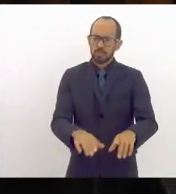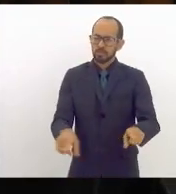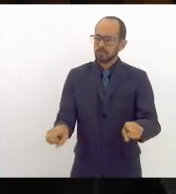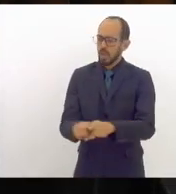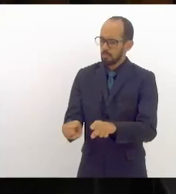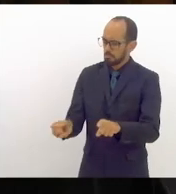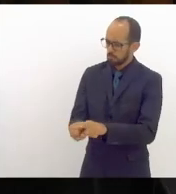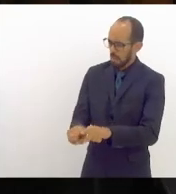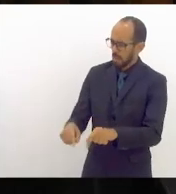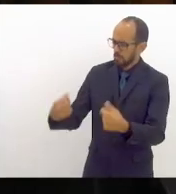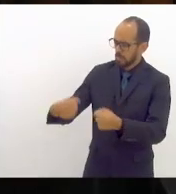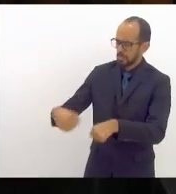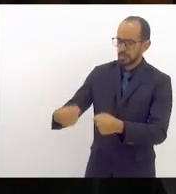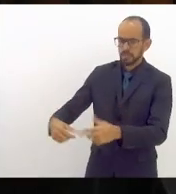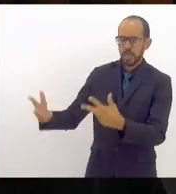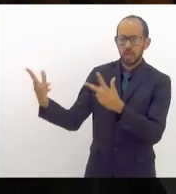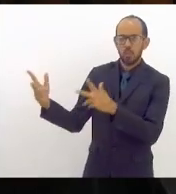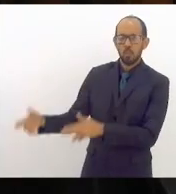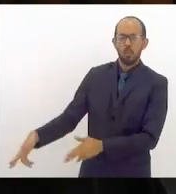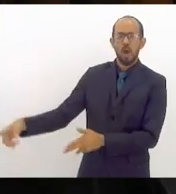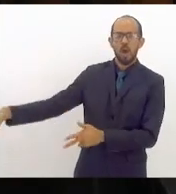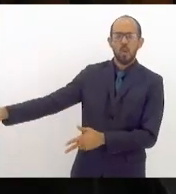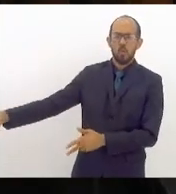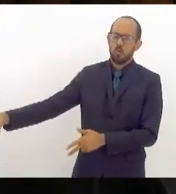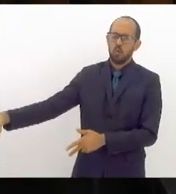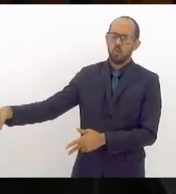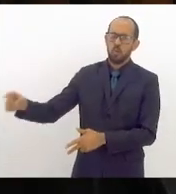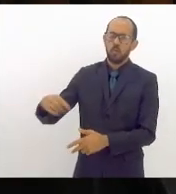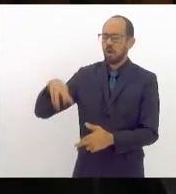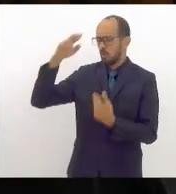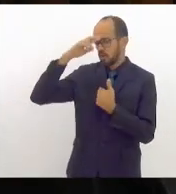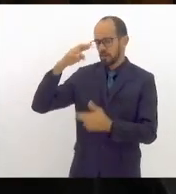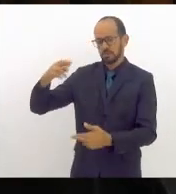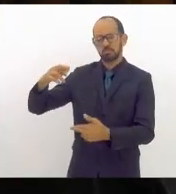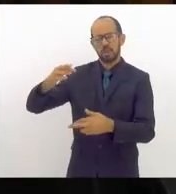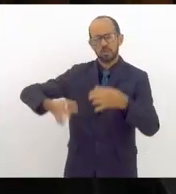ela precisa ser verdadeira justa